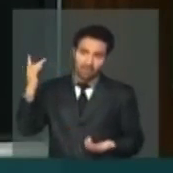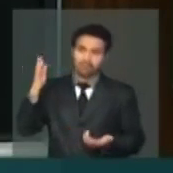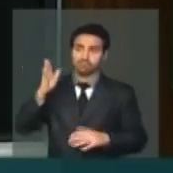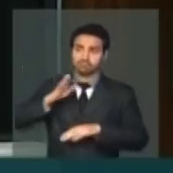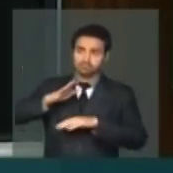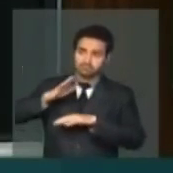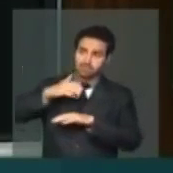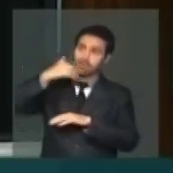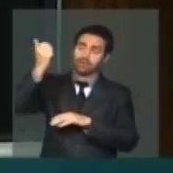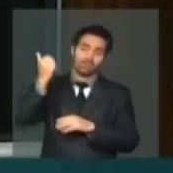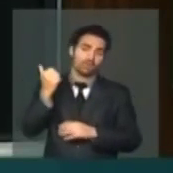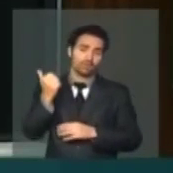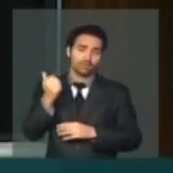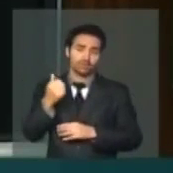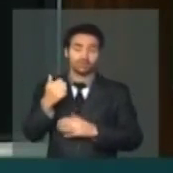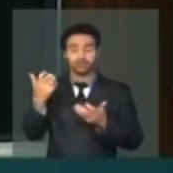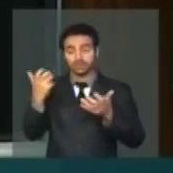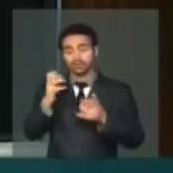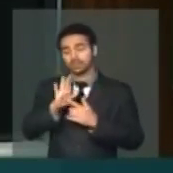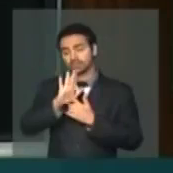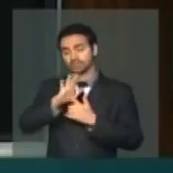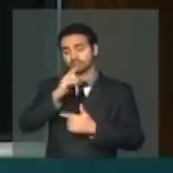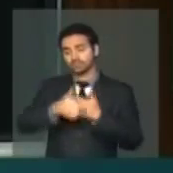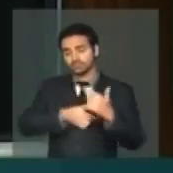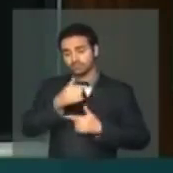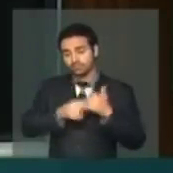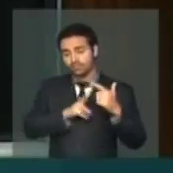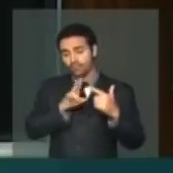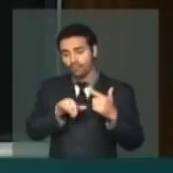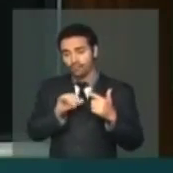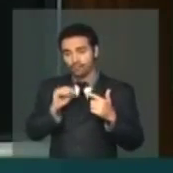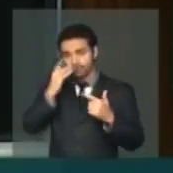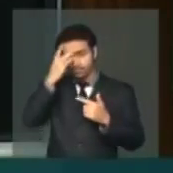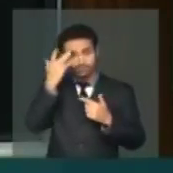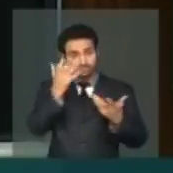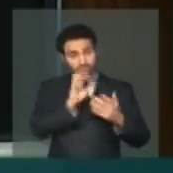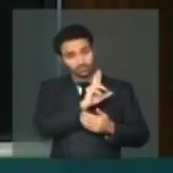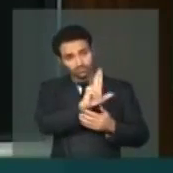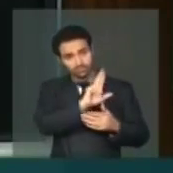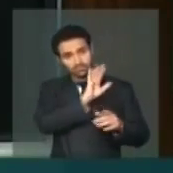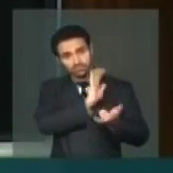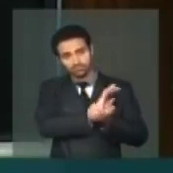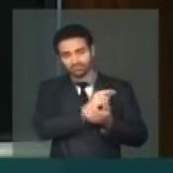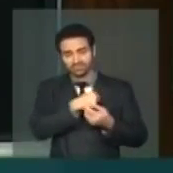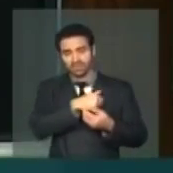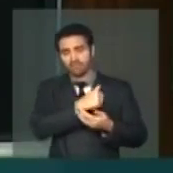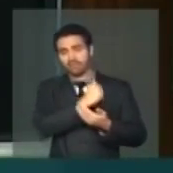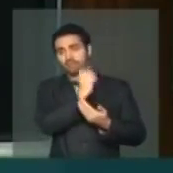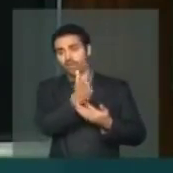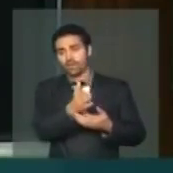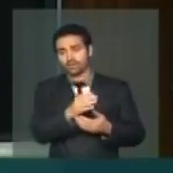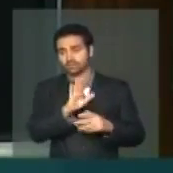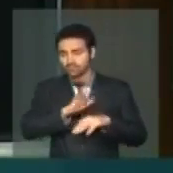pessoa que quer mostrar o seu trabalho, que quer representar uma categoria, estará fora dos planos dos partidos.